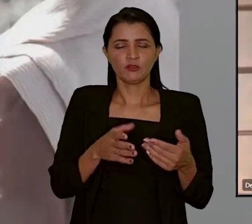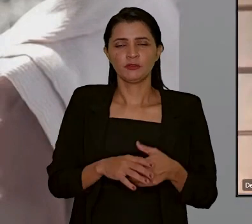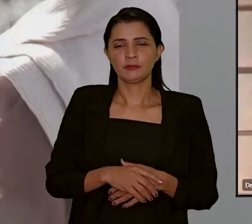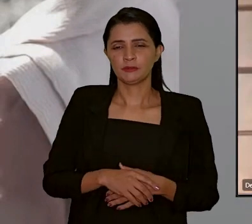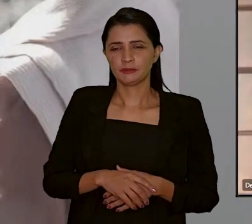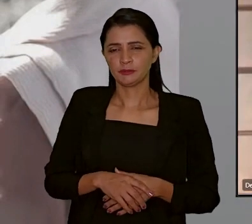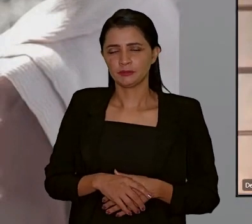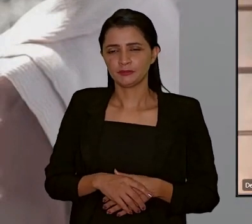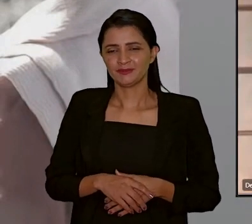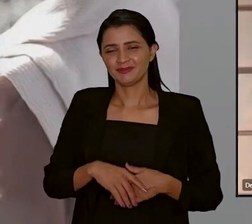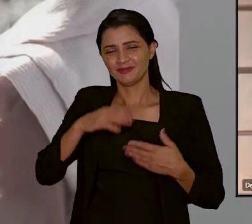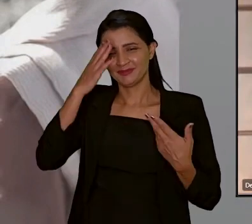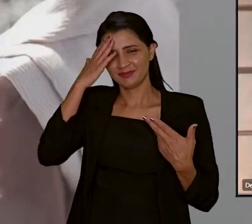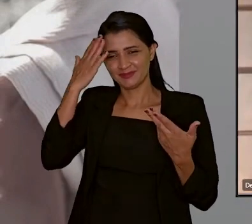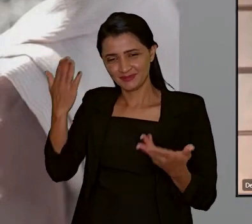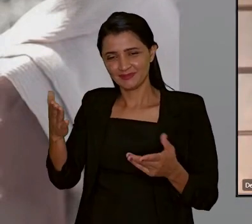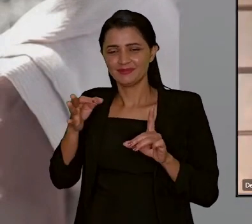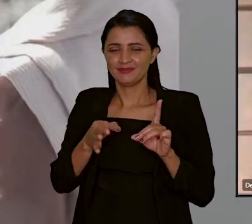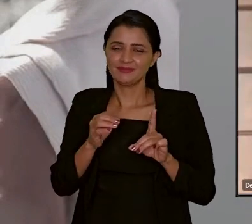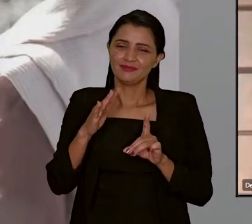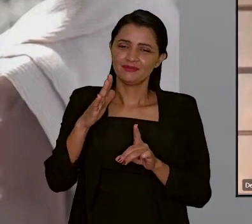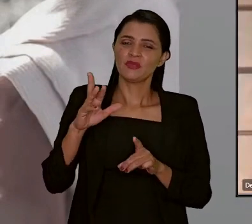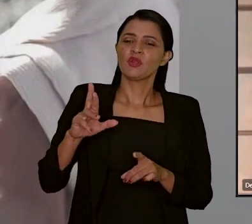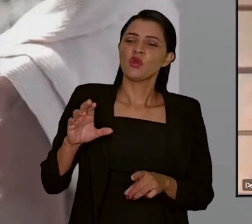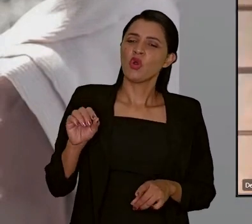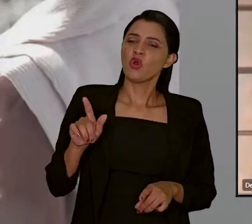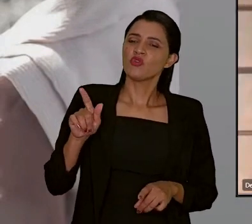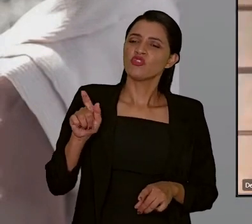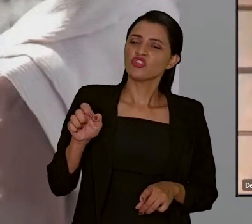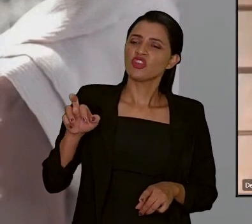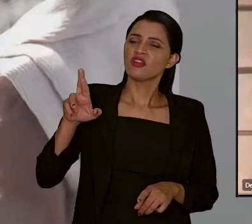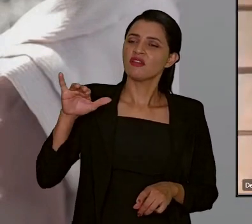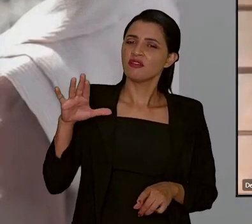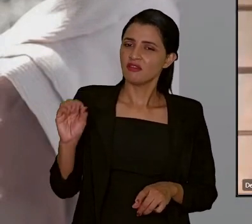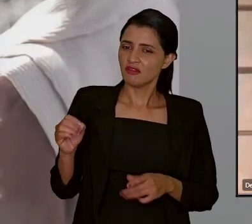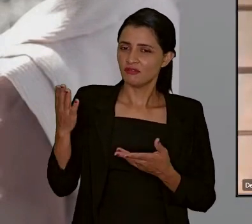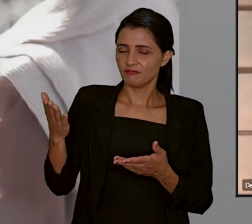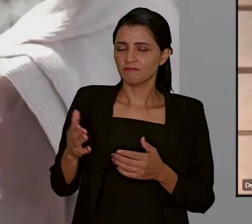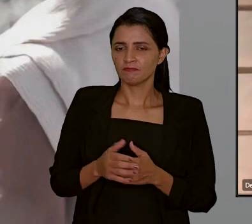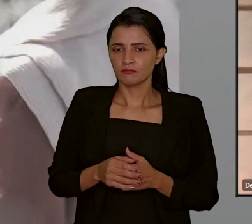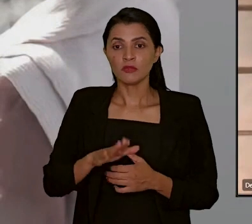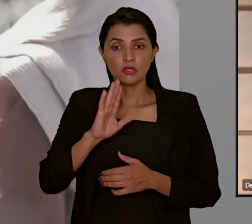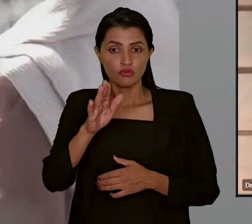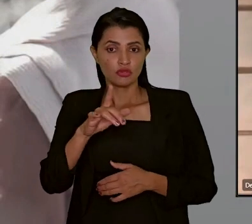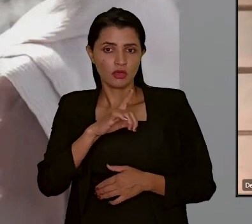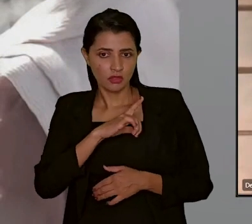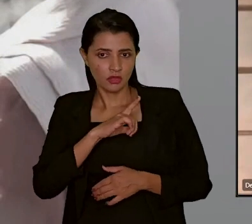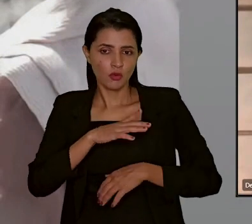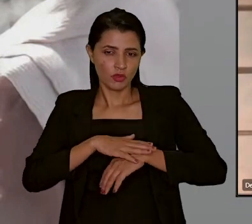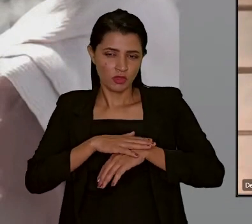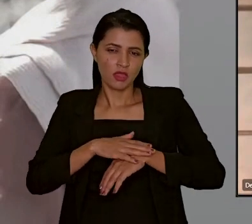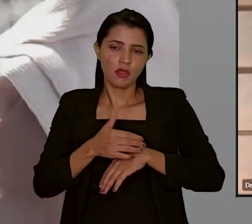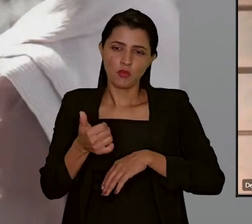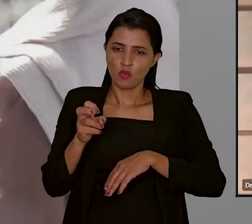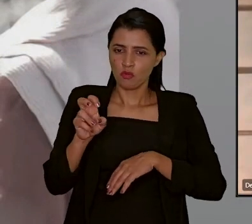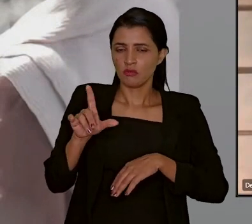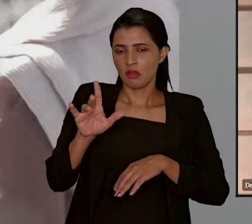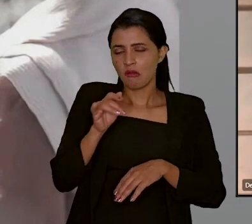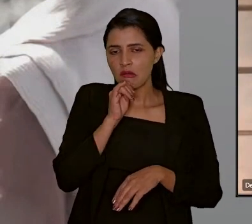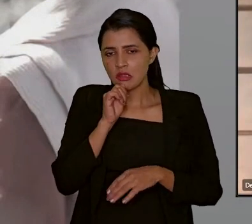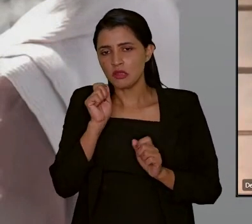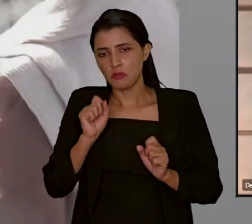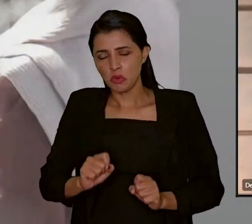Muito obrigado, desembargador Rogério. Já que temos um pequeno tempo ainda